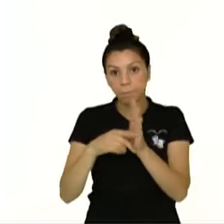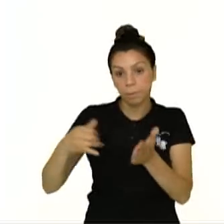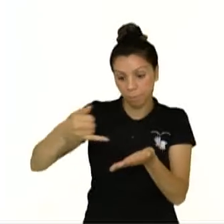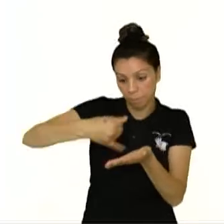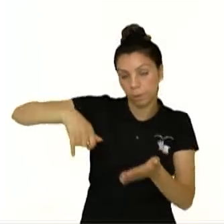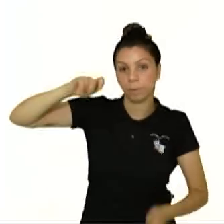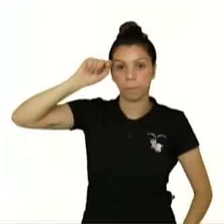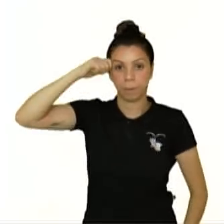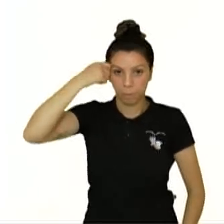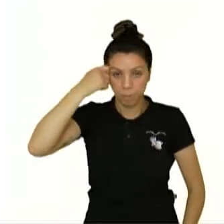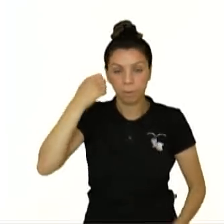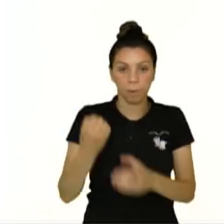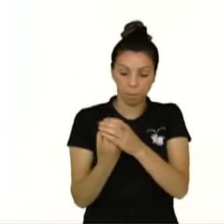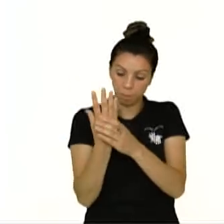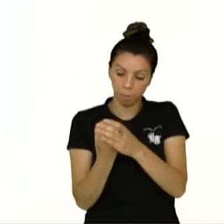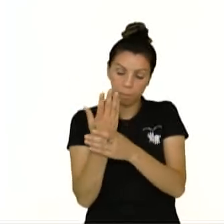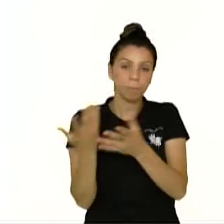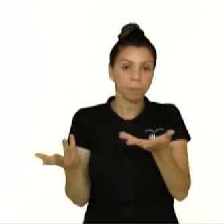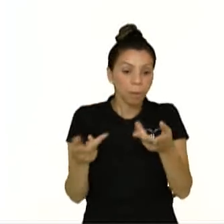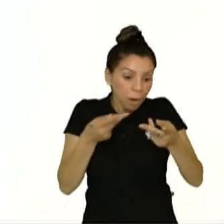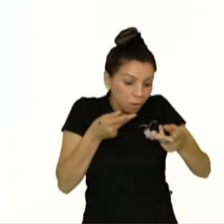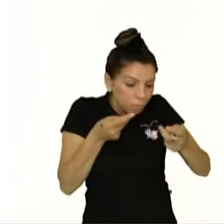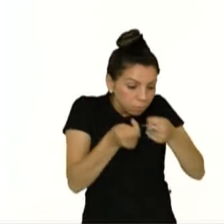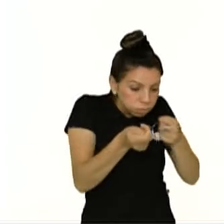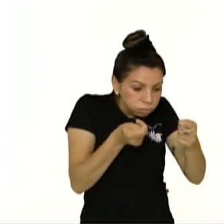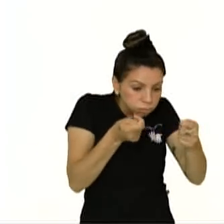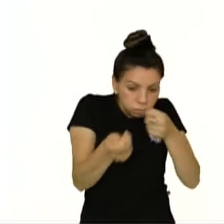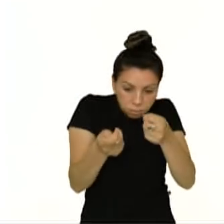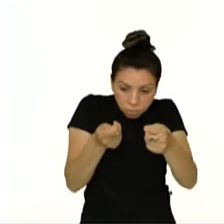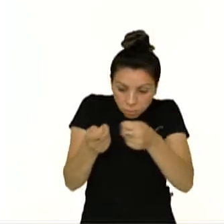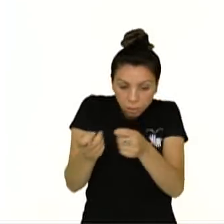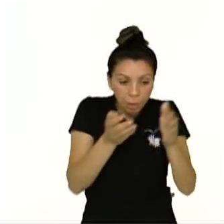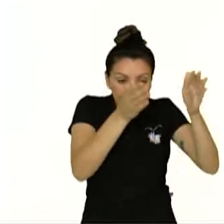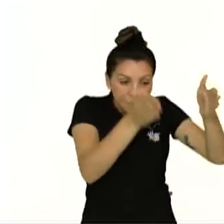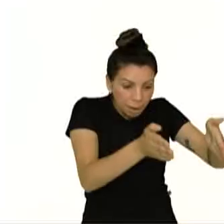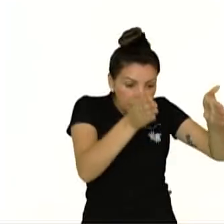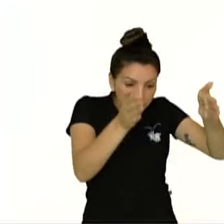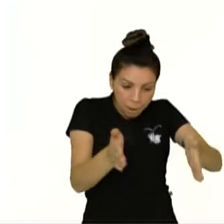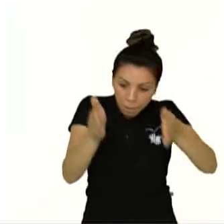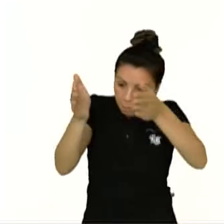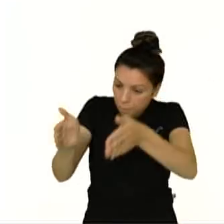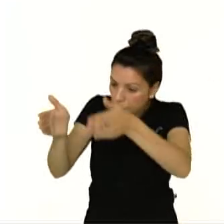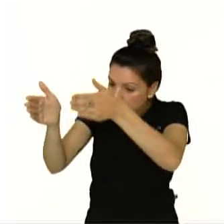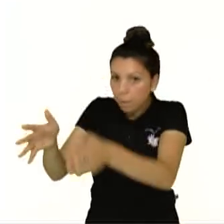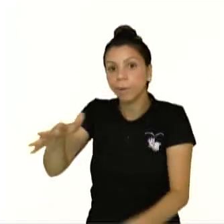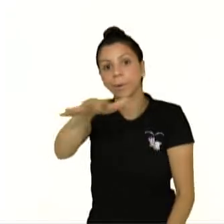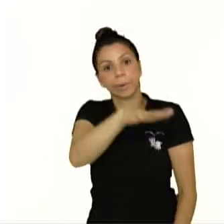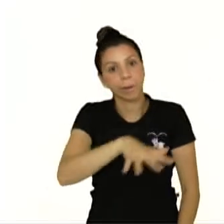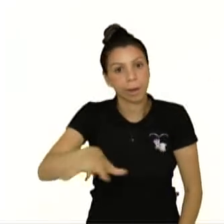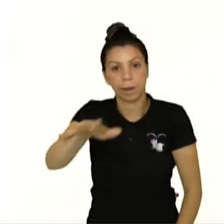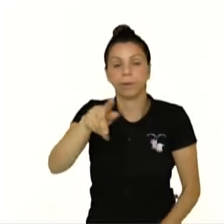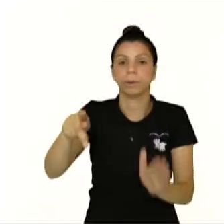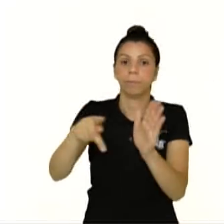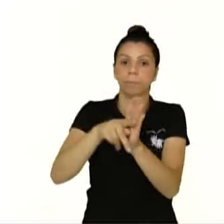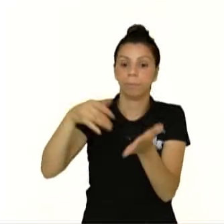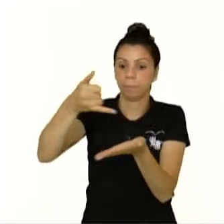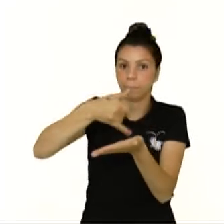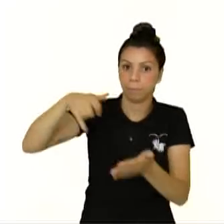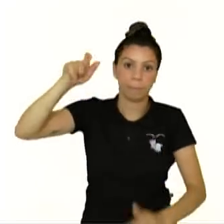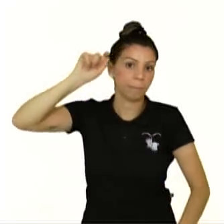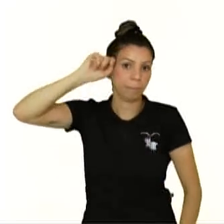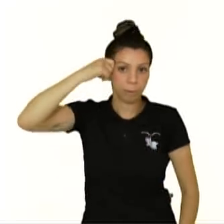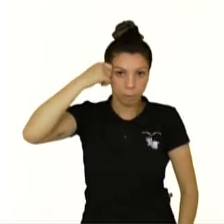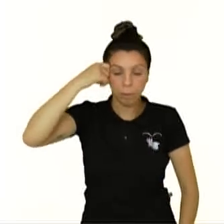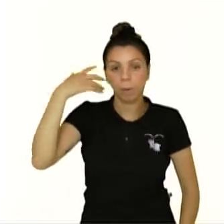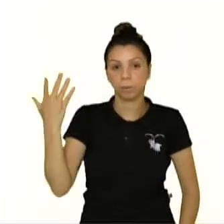fazer? Ela vai controlar todas as fases do ramo petrolífero nos Estados Unidos, todas as